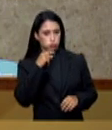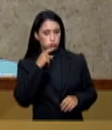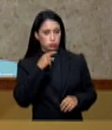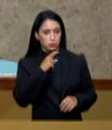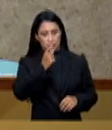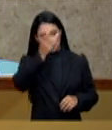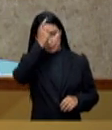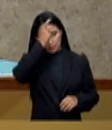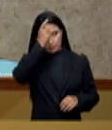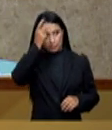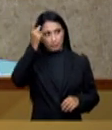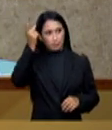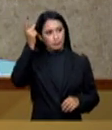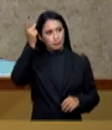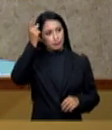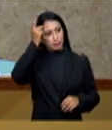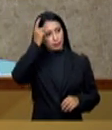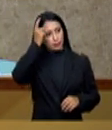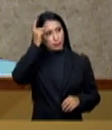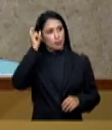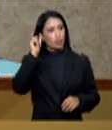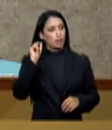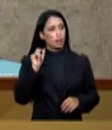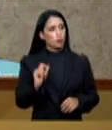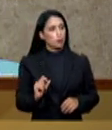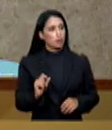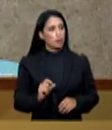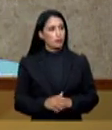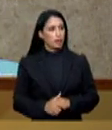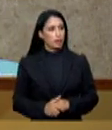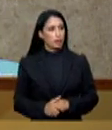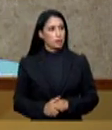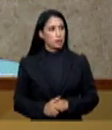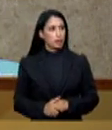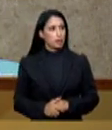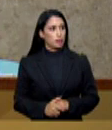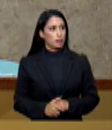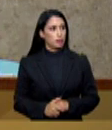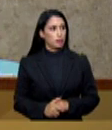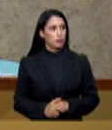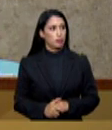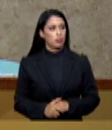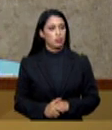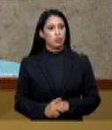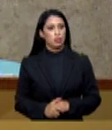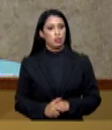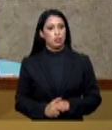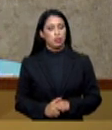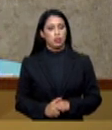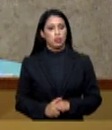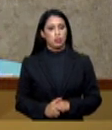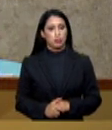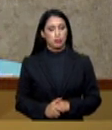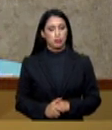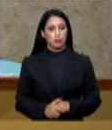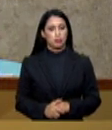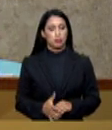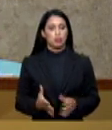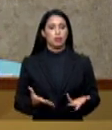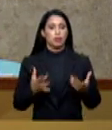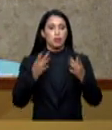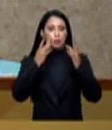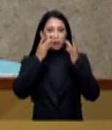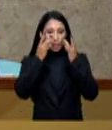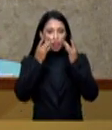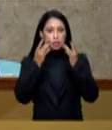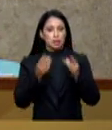Ricardo Lewandowski de Moraes sofá Corino Smart estão